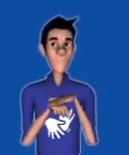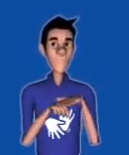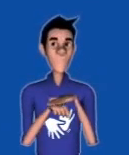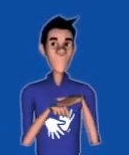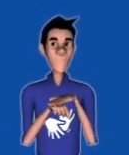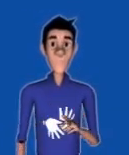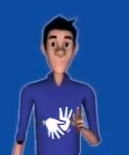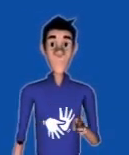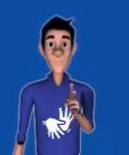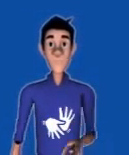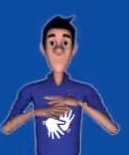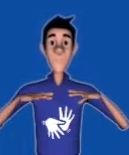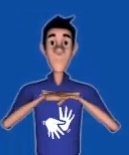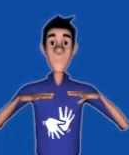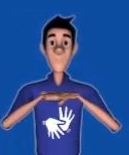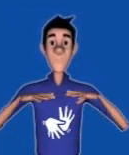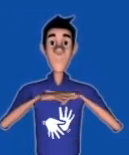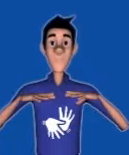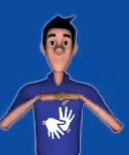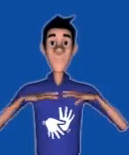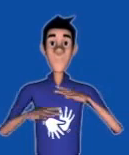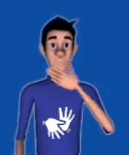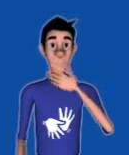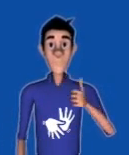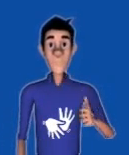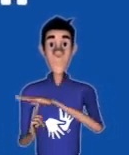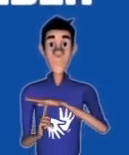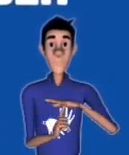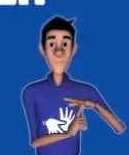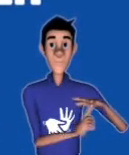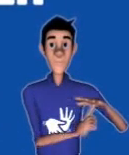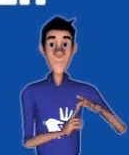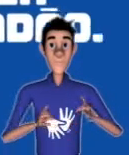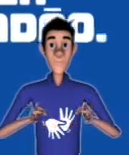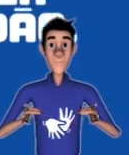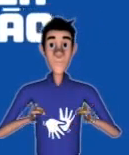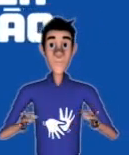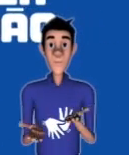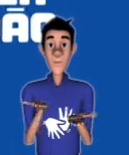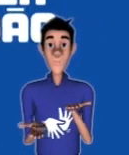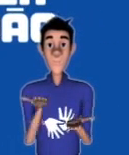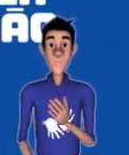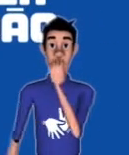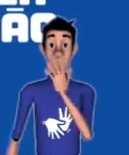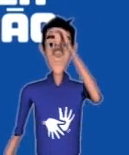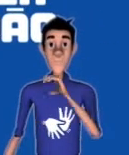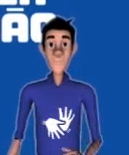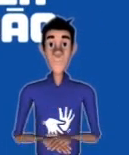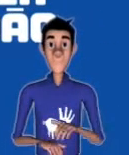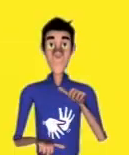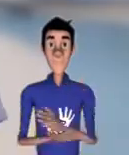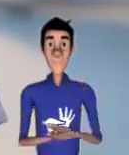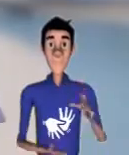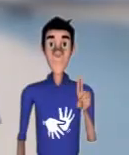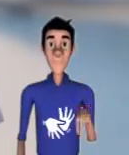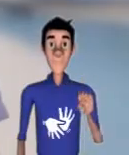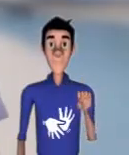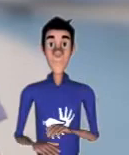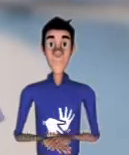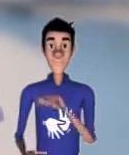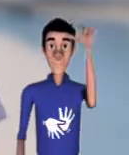dos serviços e o diálogo permanente com os municípios é o melhor caminho para atender bem o cidadão. Vamos